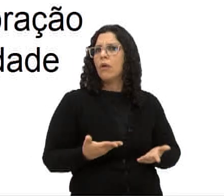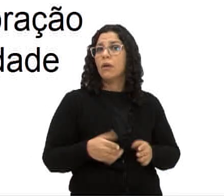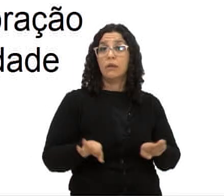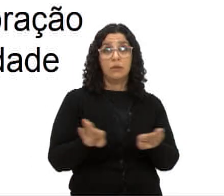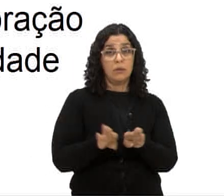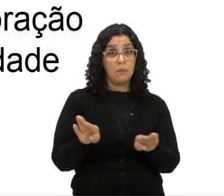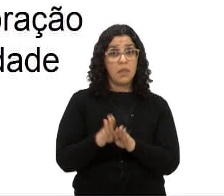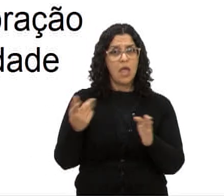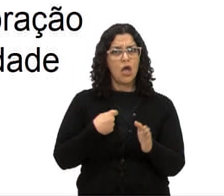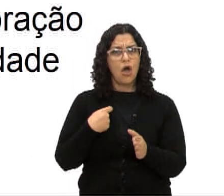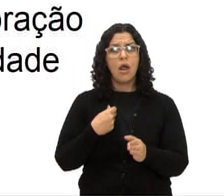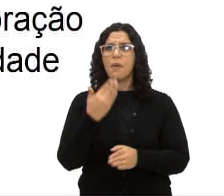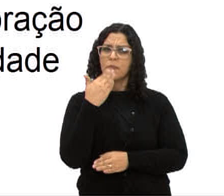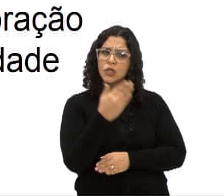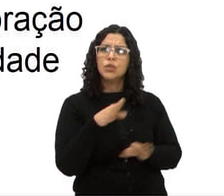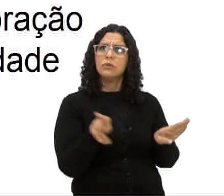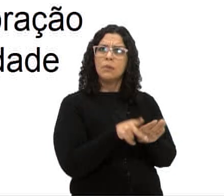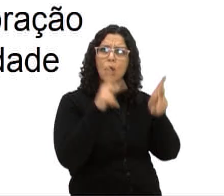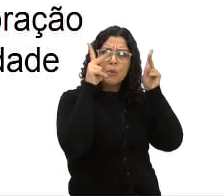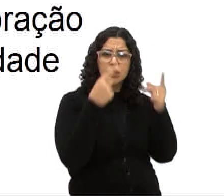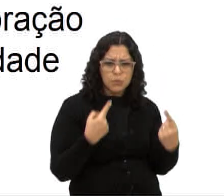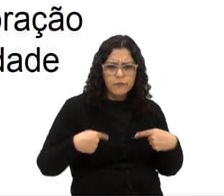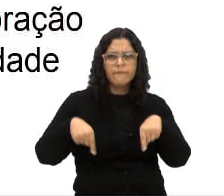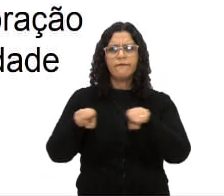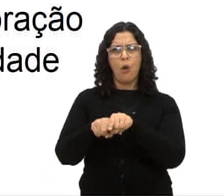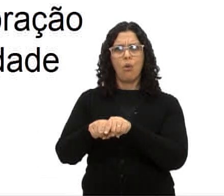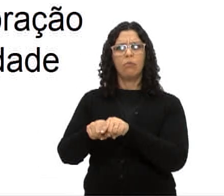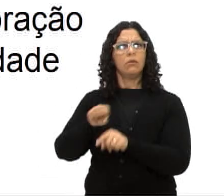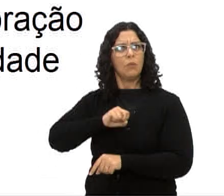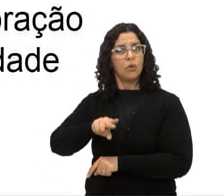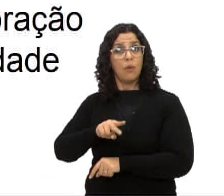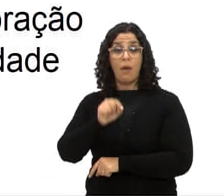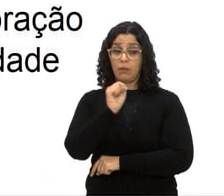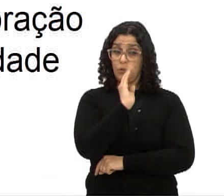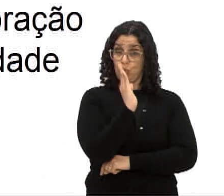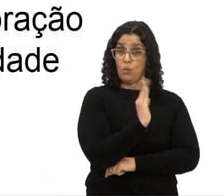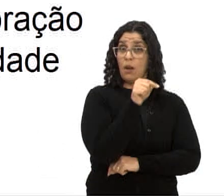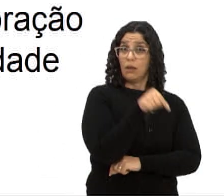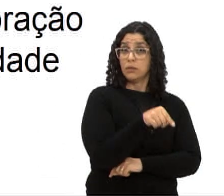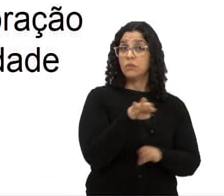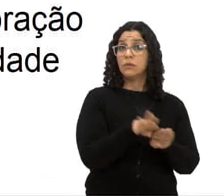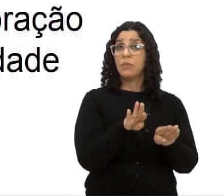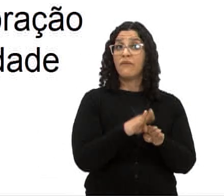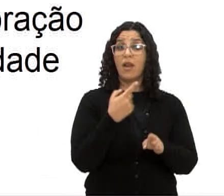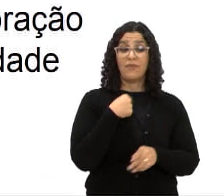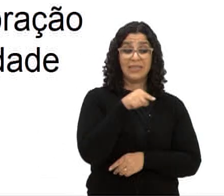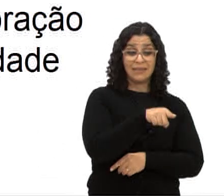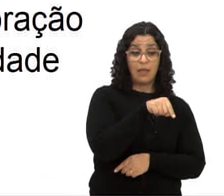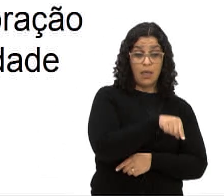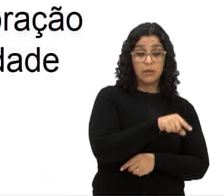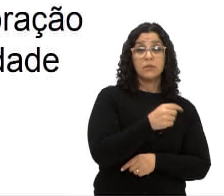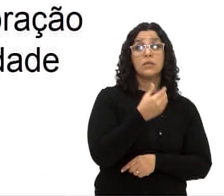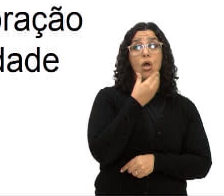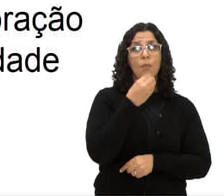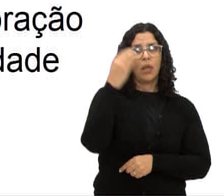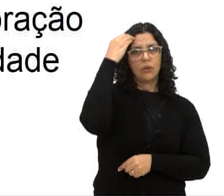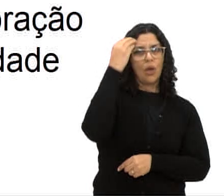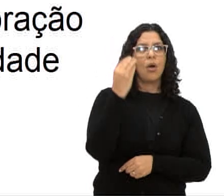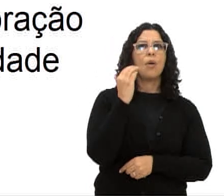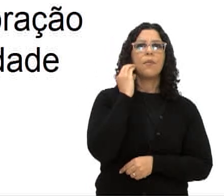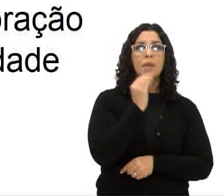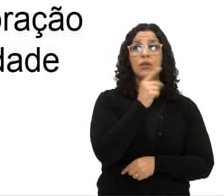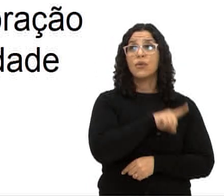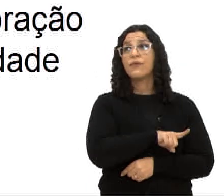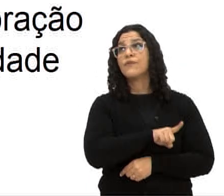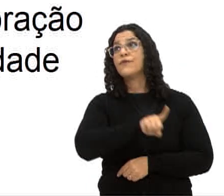e passaram a exigir o retorno do príncipe regente. No Brasil, entendia-se que o retorno de Dom Pedro à corte